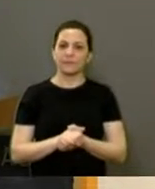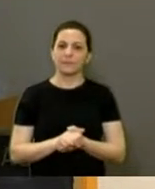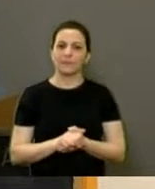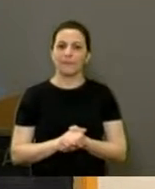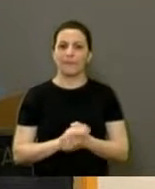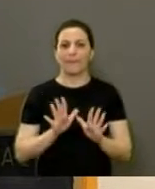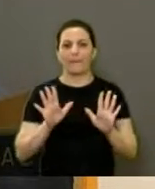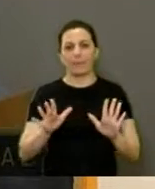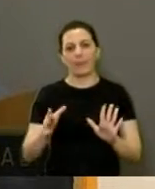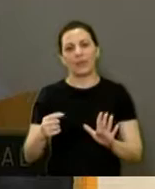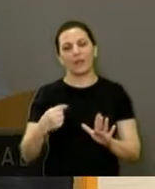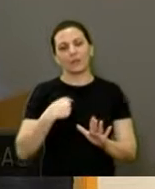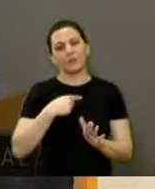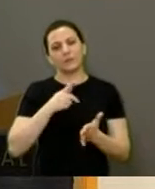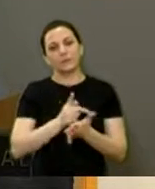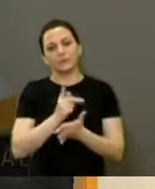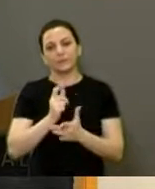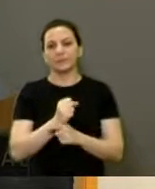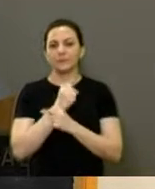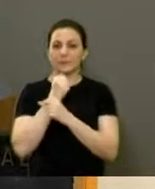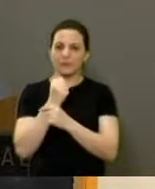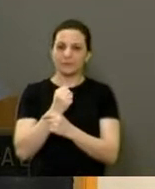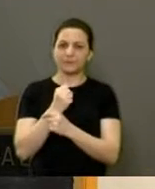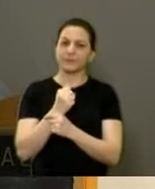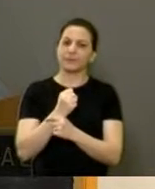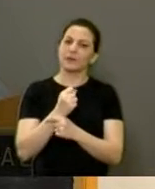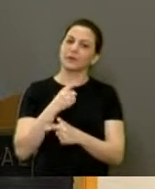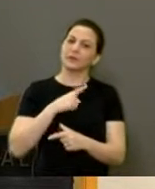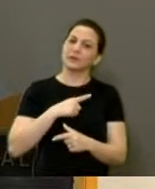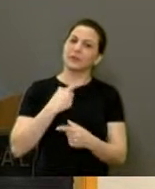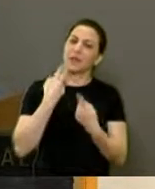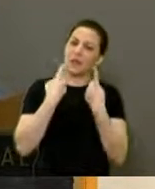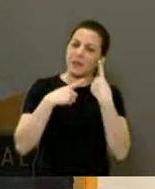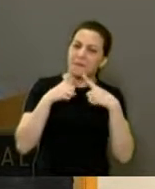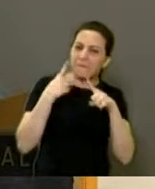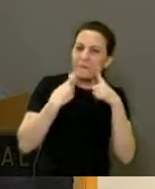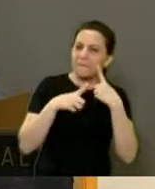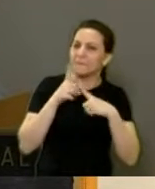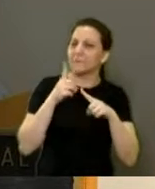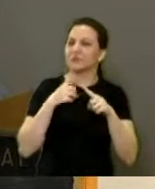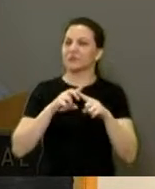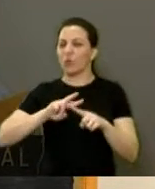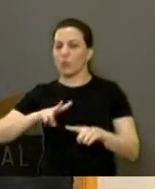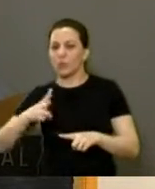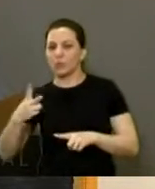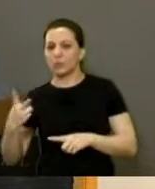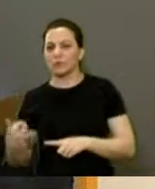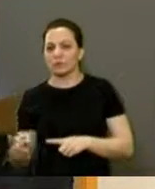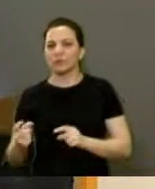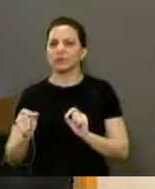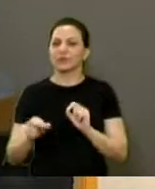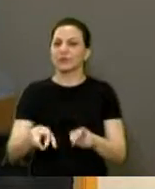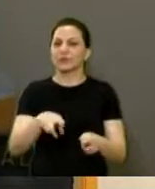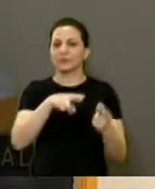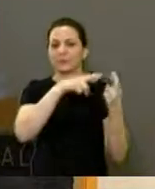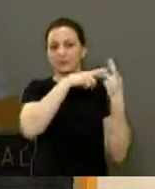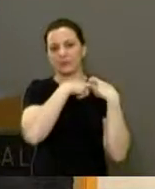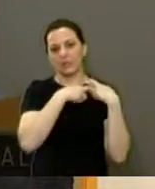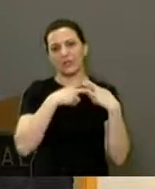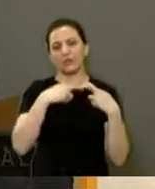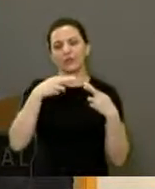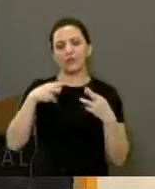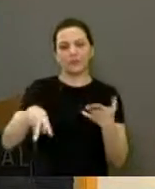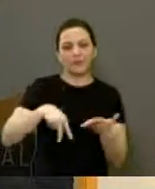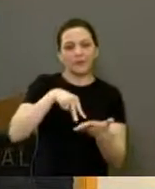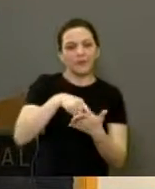Então, eu sempre defendi, quando tem uma crítica, quando tem um contraditório, que o responsável venha aqui e